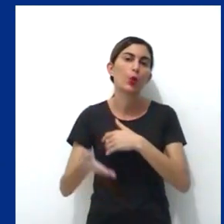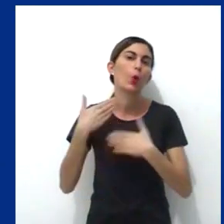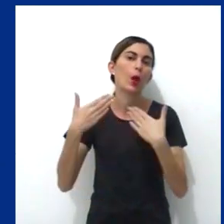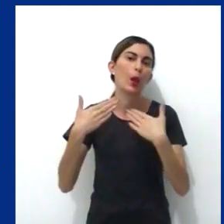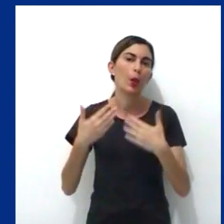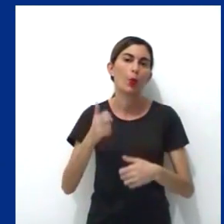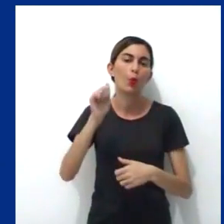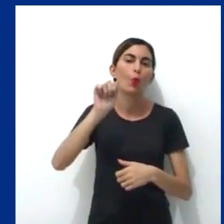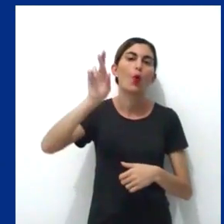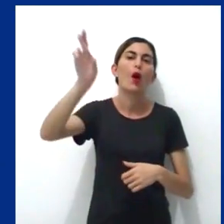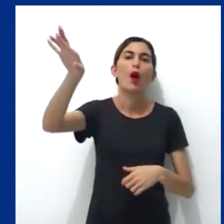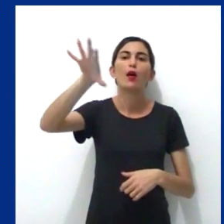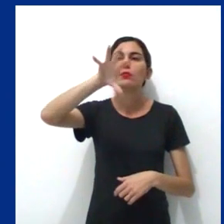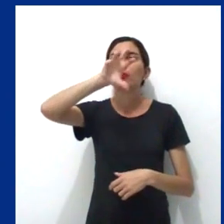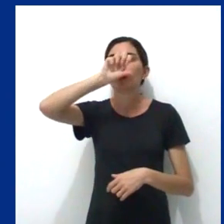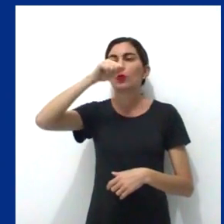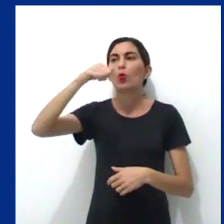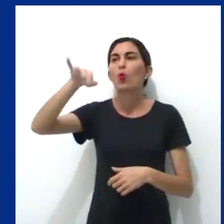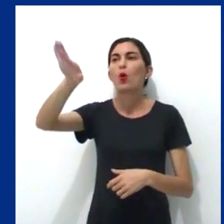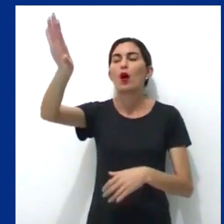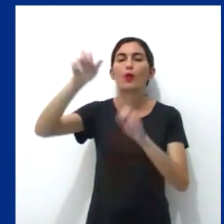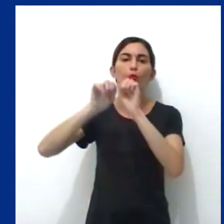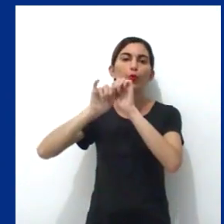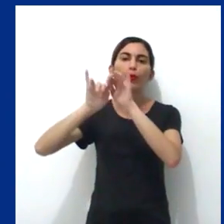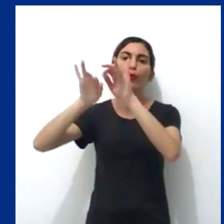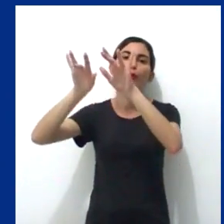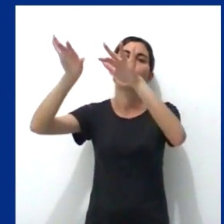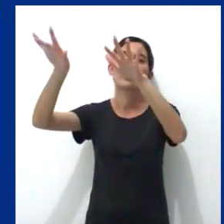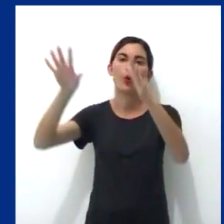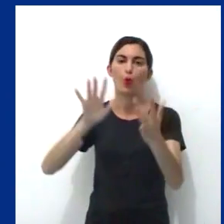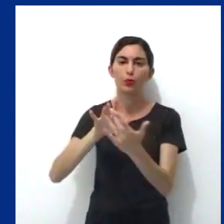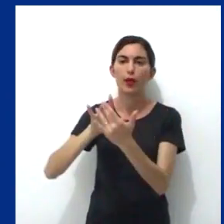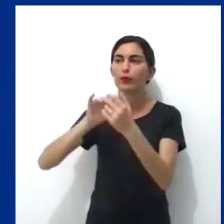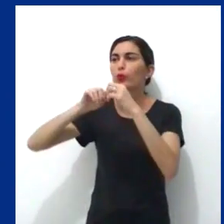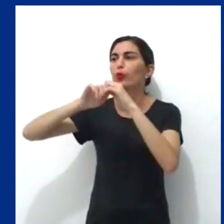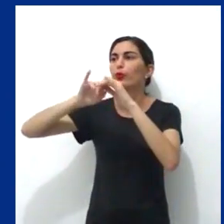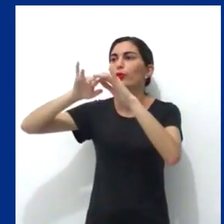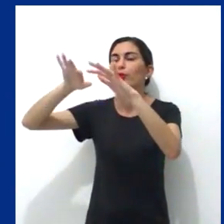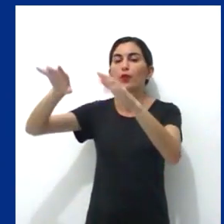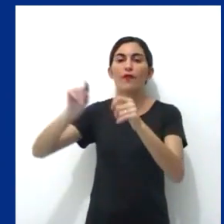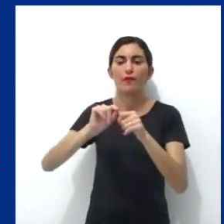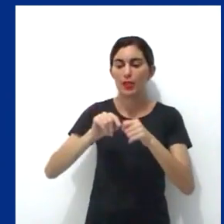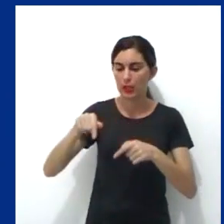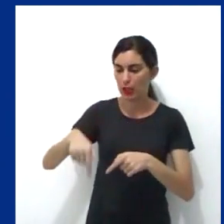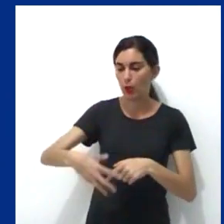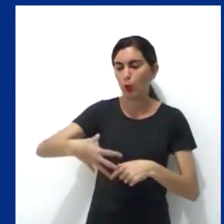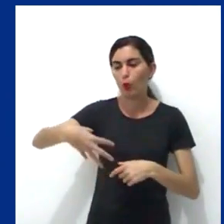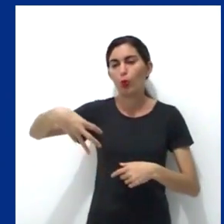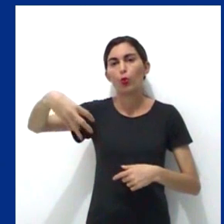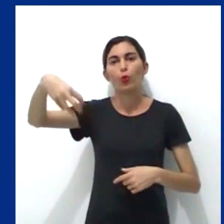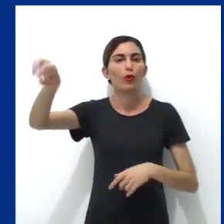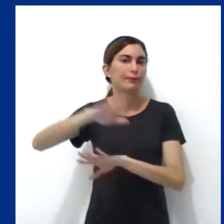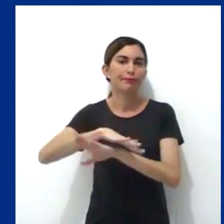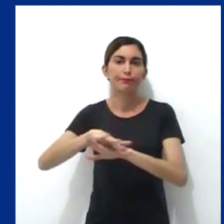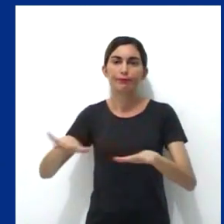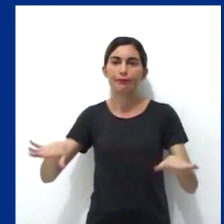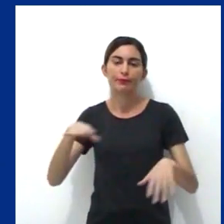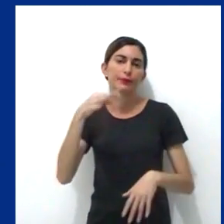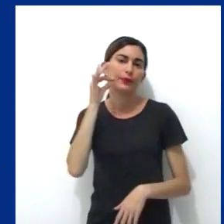do café quanto da água gelada, vai acontecer esse processo de troca de calor. No caso